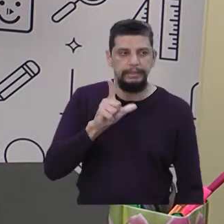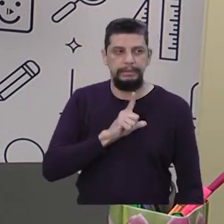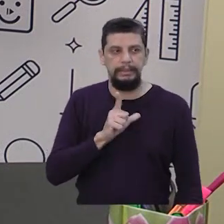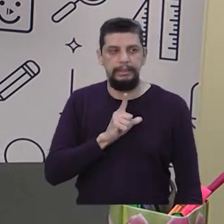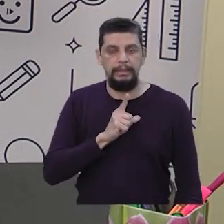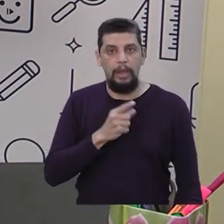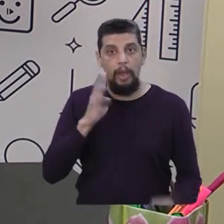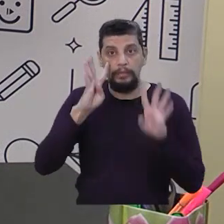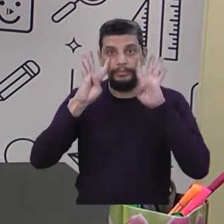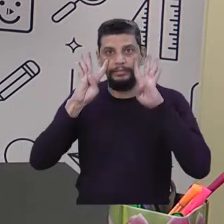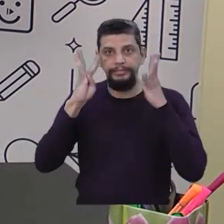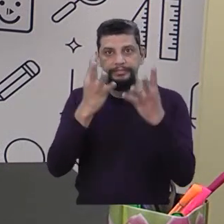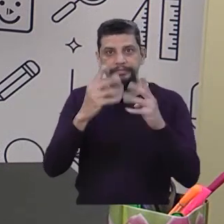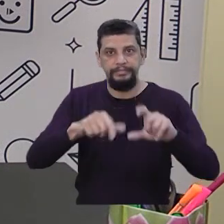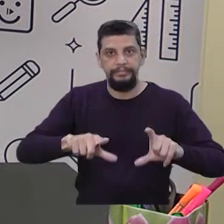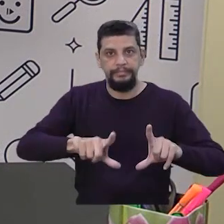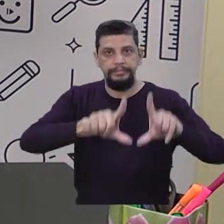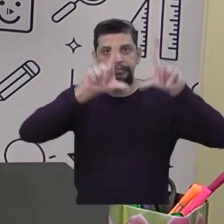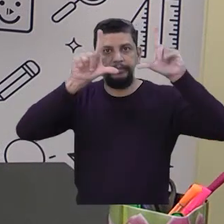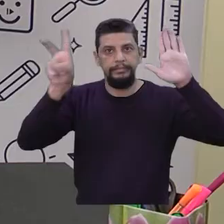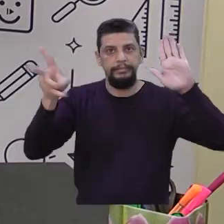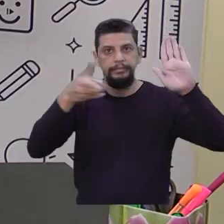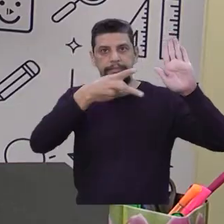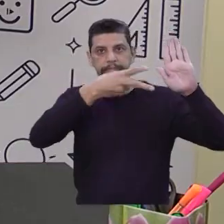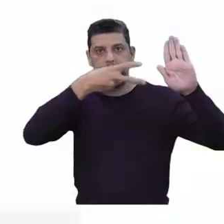lá? Preste atenção lá na tela, ó.